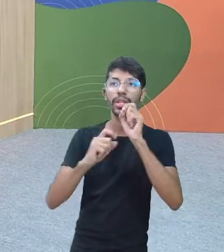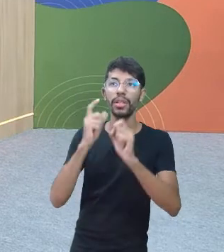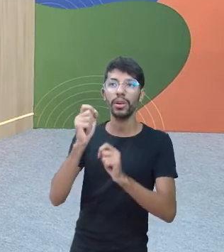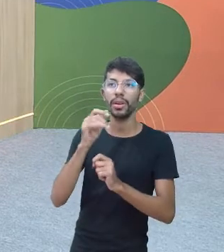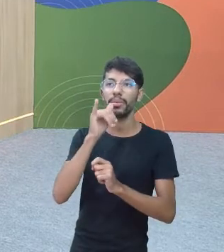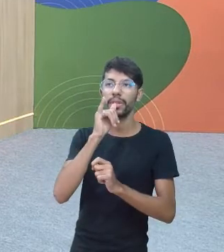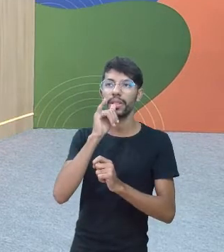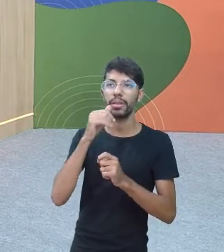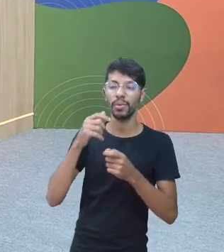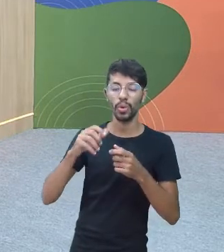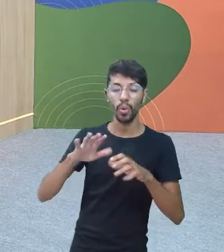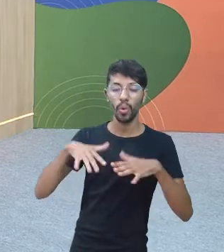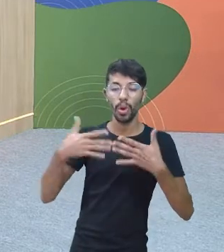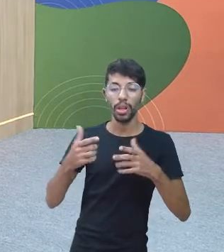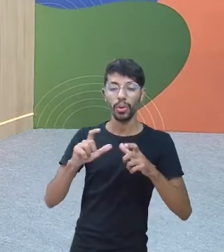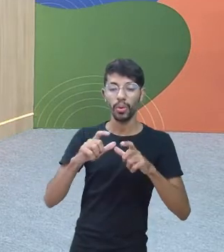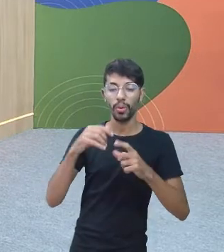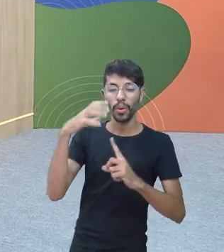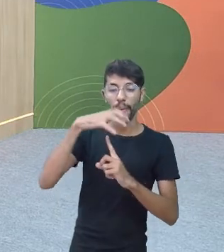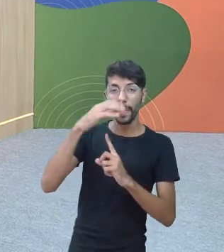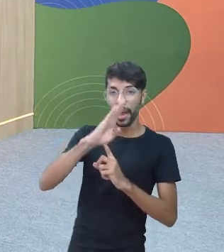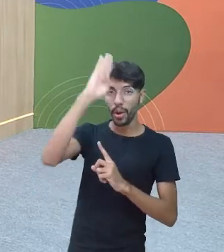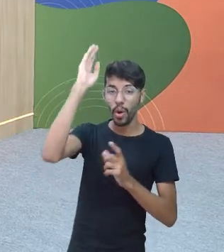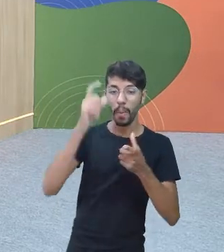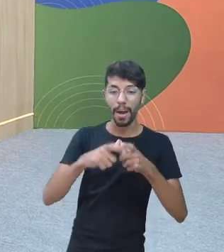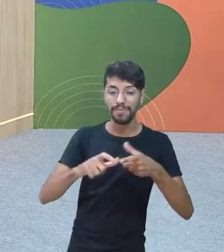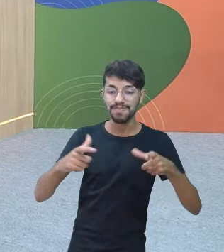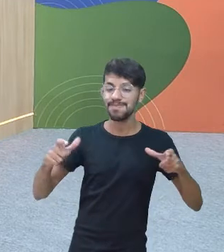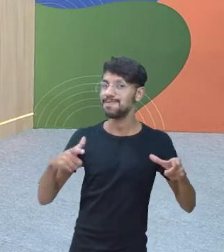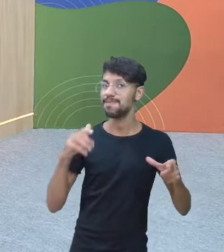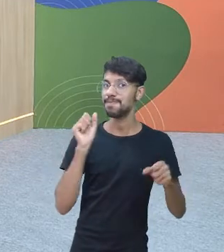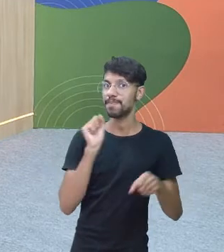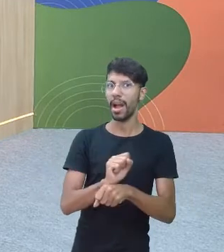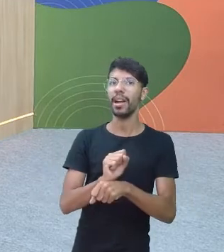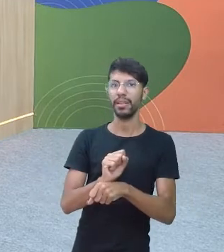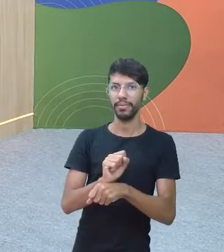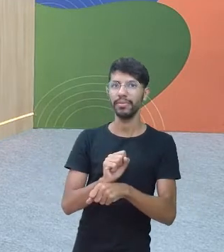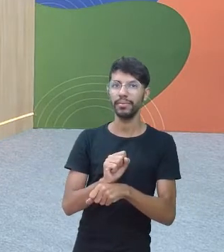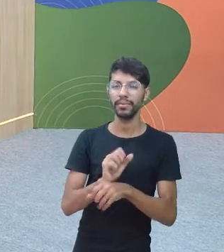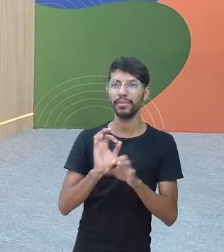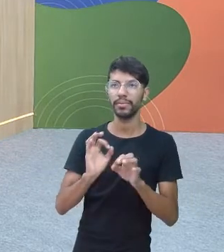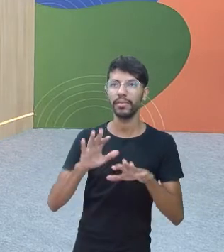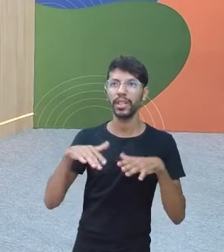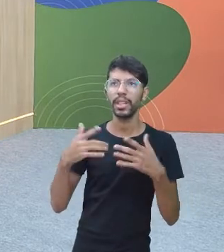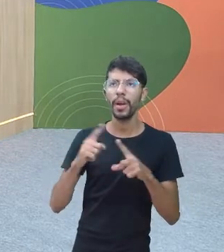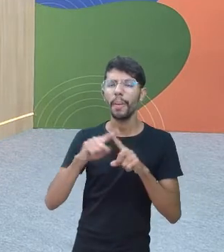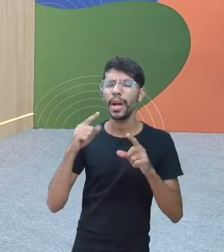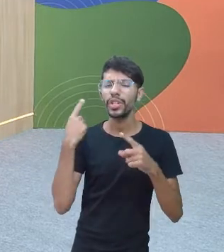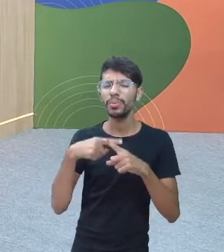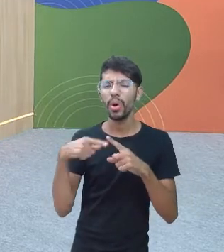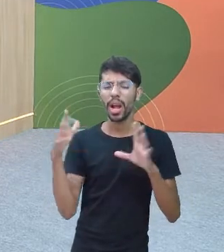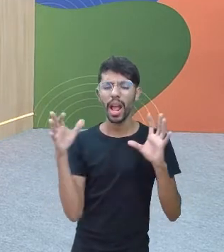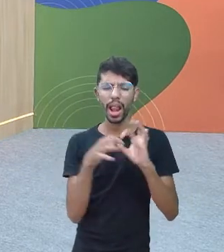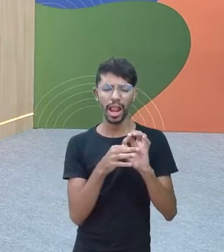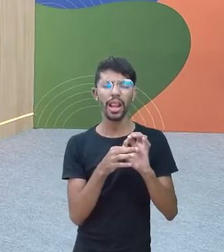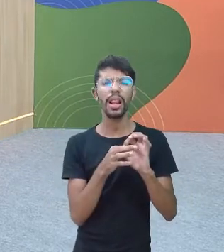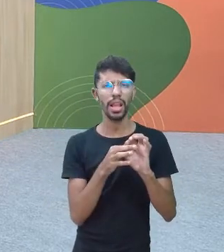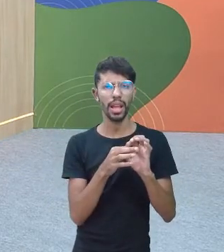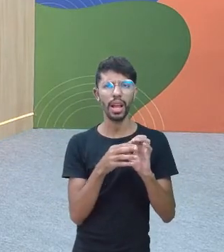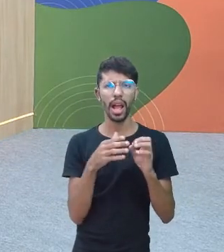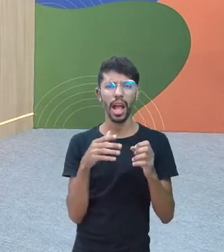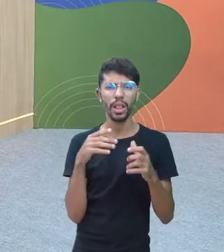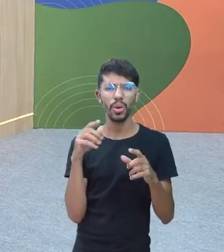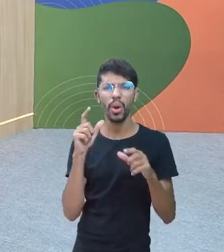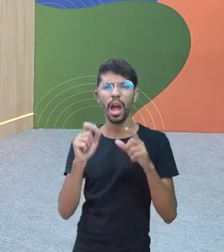expandir. Agora, qual a relação disso com o próprio declínio? Porque até então, esse império ele via se alimentando do processo